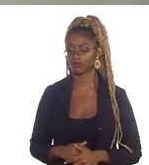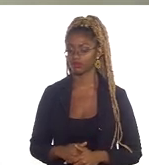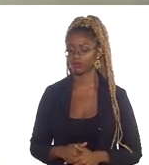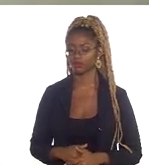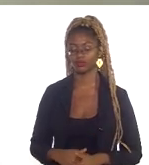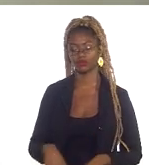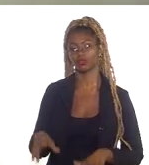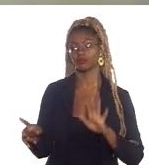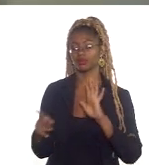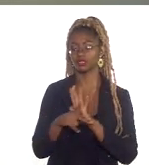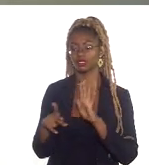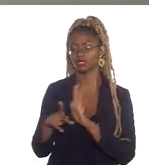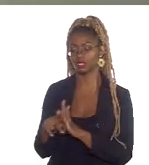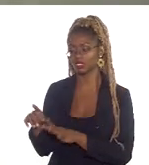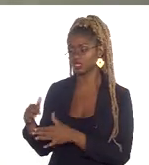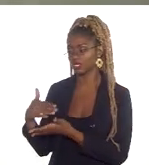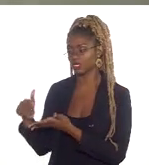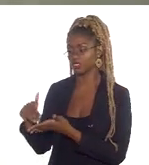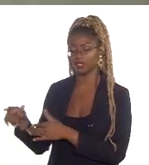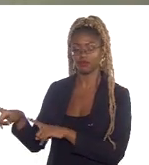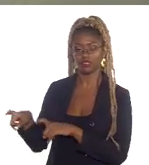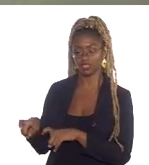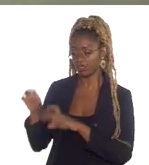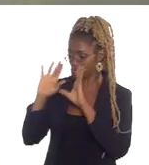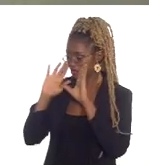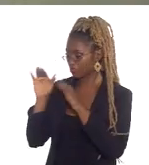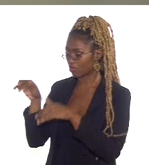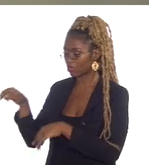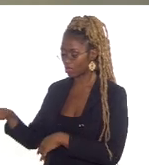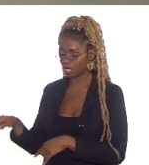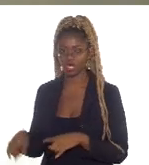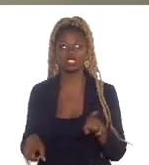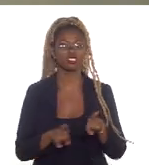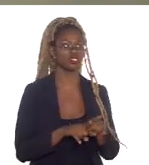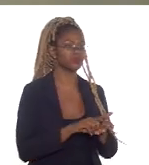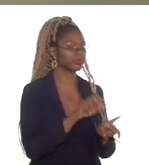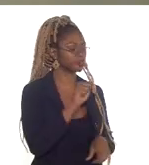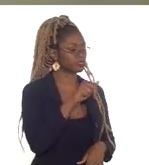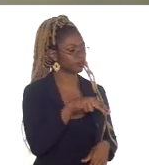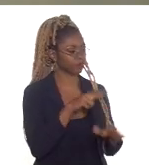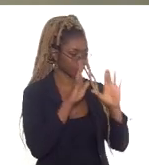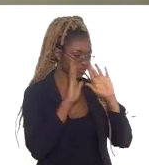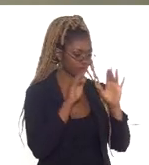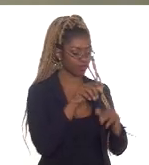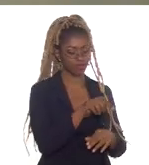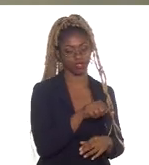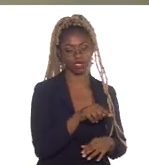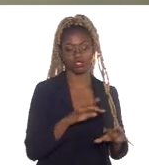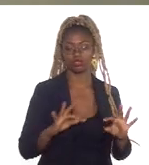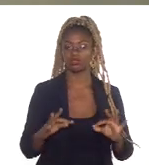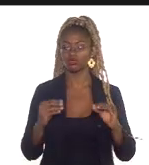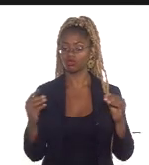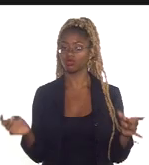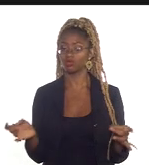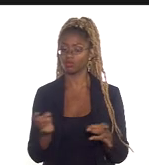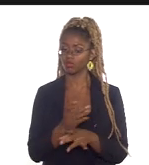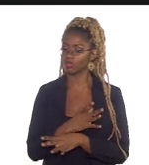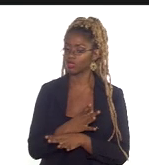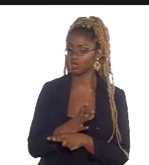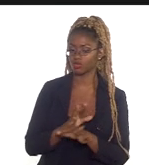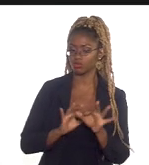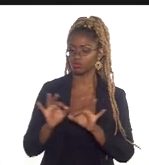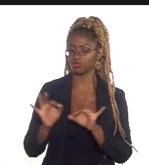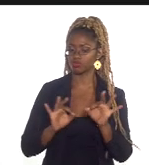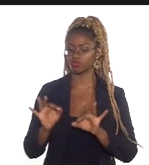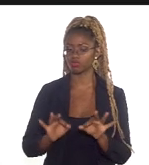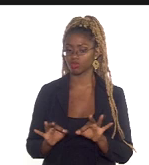vai tocar essa questão e quem é da ANP que vai tocar. Então, quando tiver tudo pronto e curtido, está